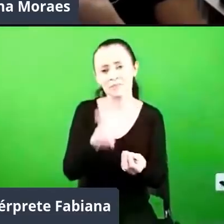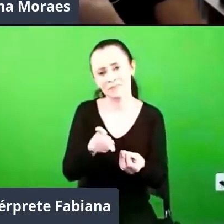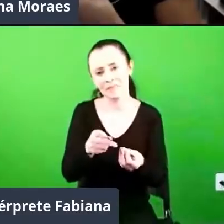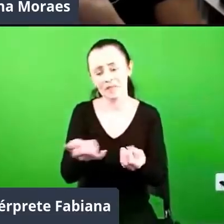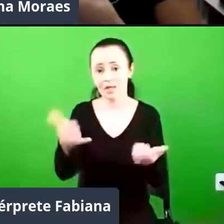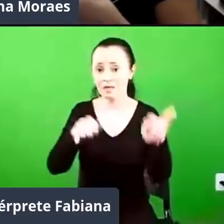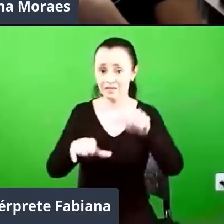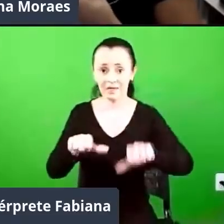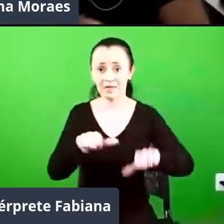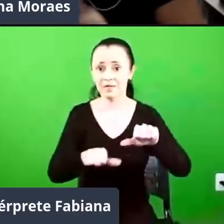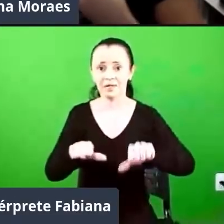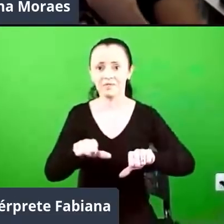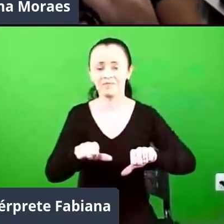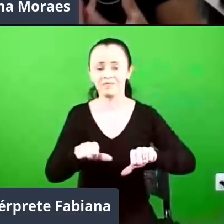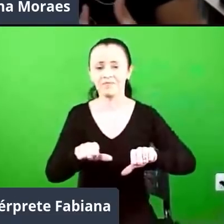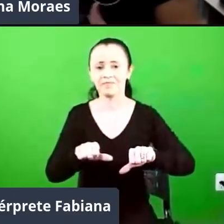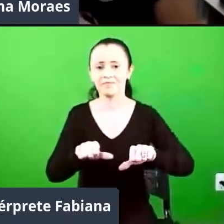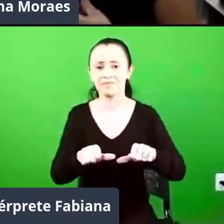vamos buscar